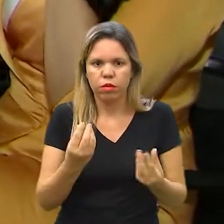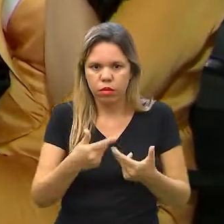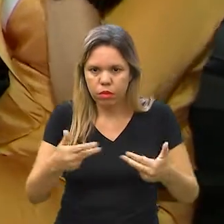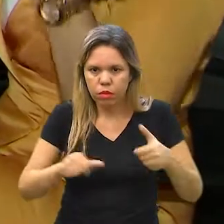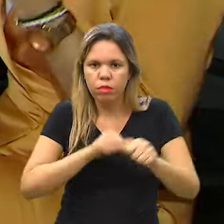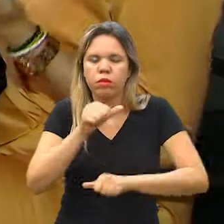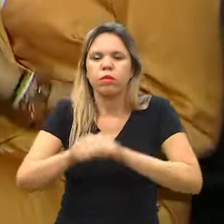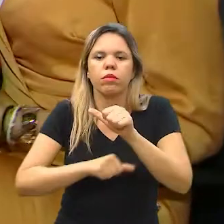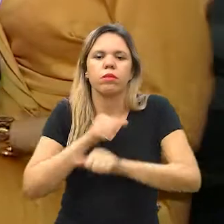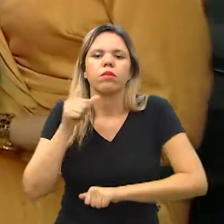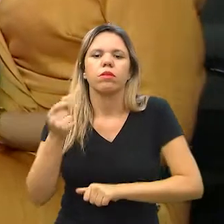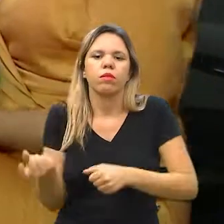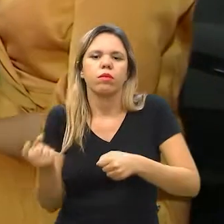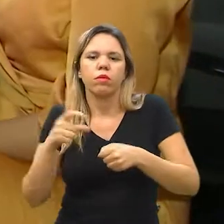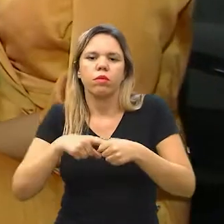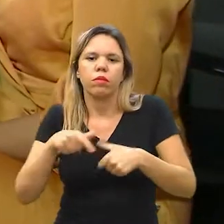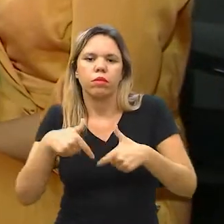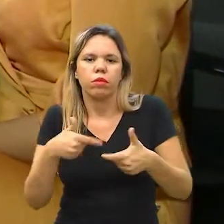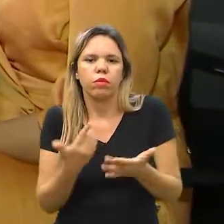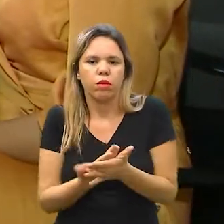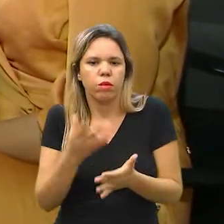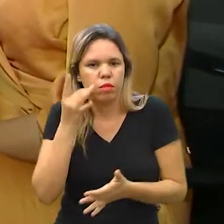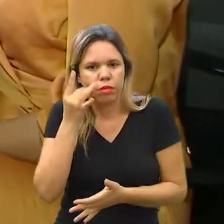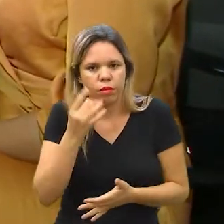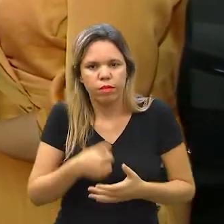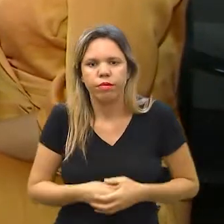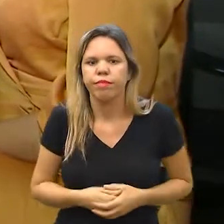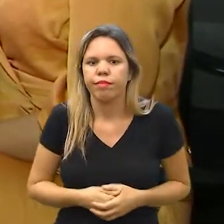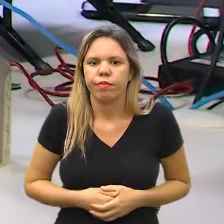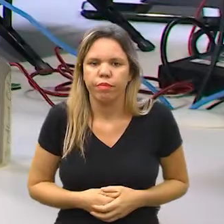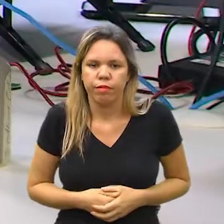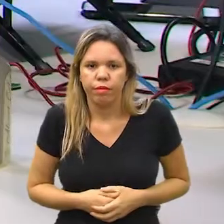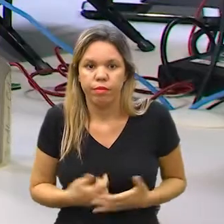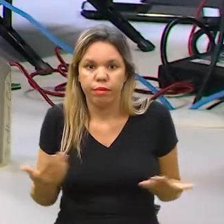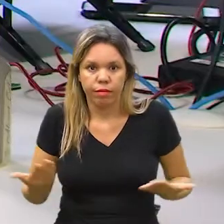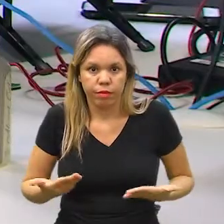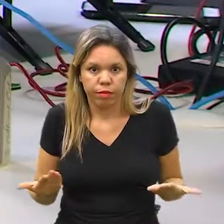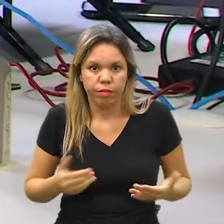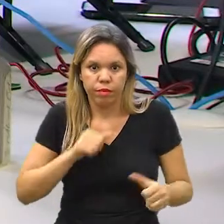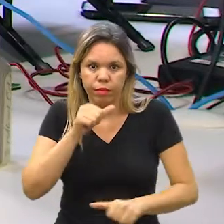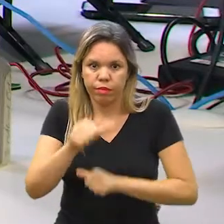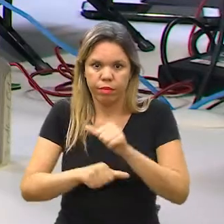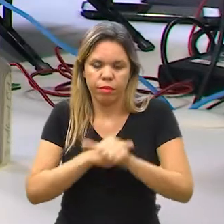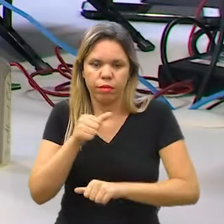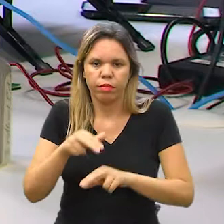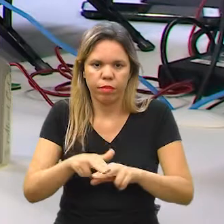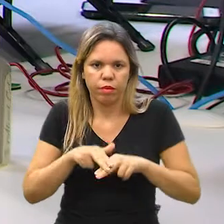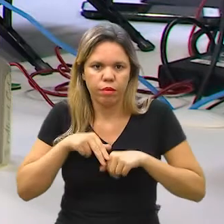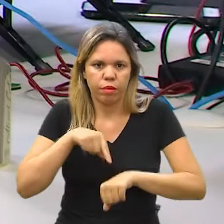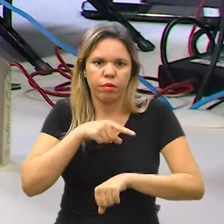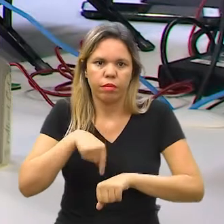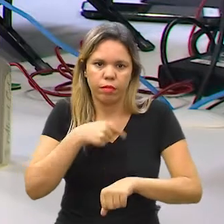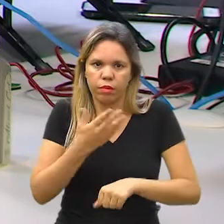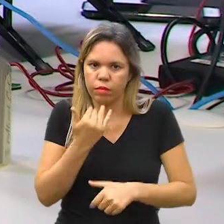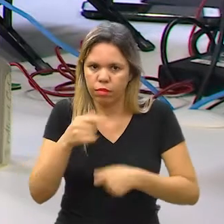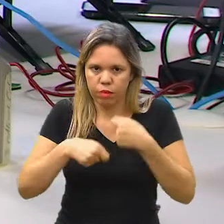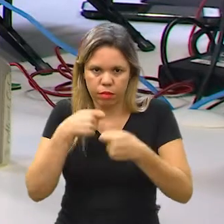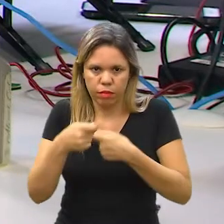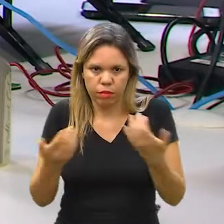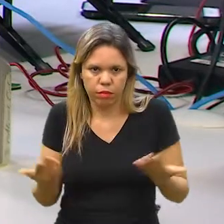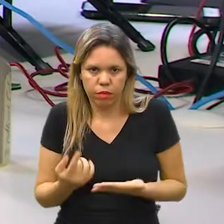muita coisa mudou quando retornaram para as atividades presenciais agora a gente mudou o justamente o horário de almoço